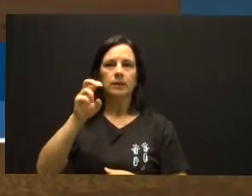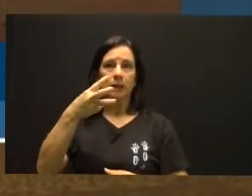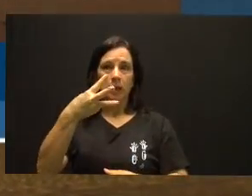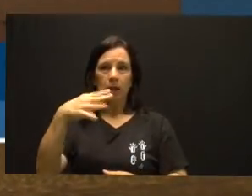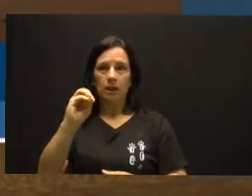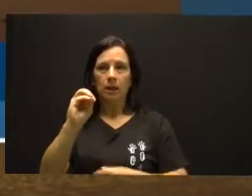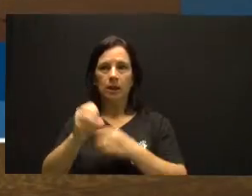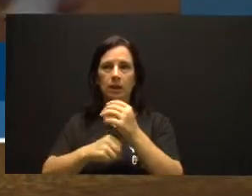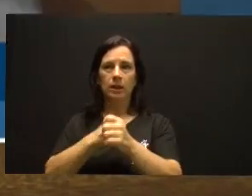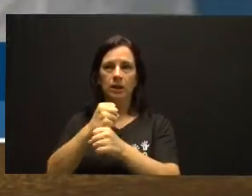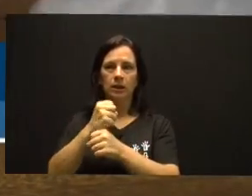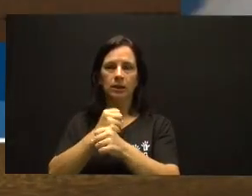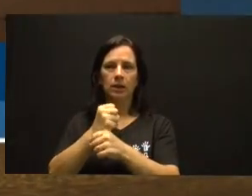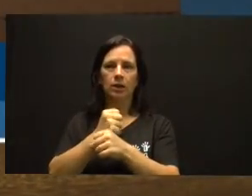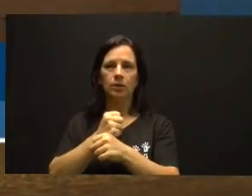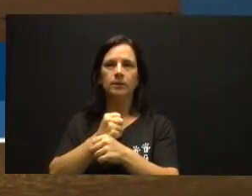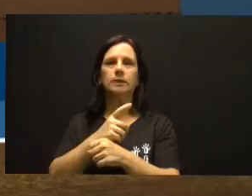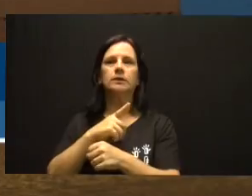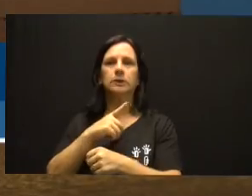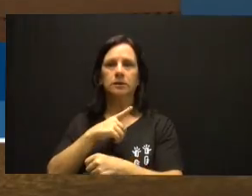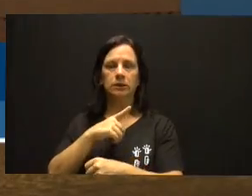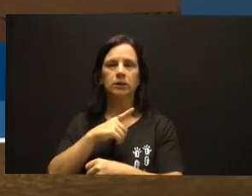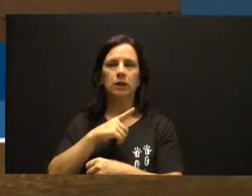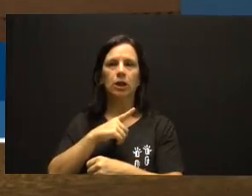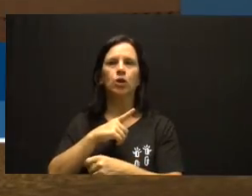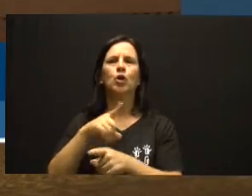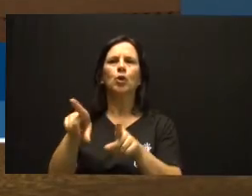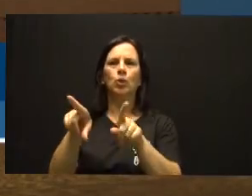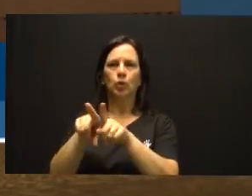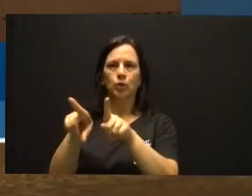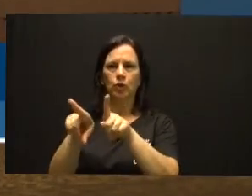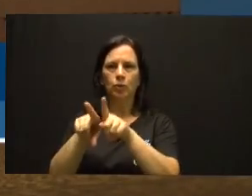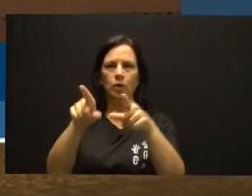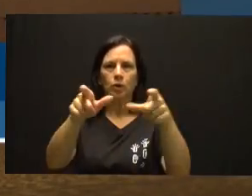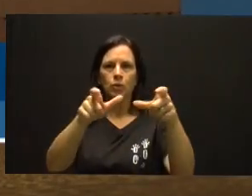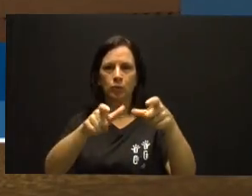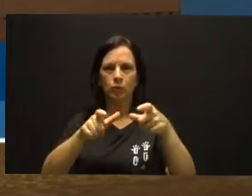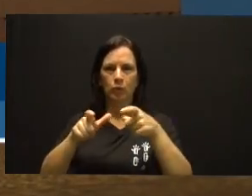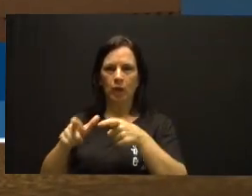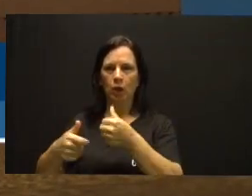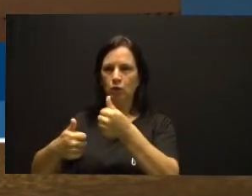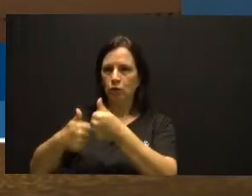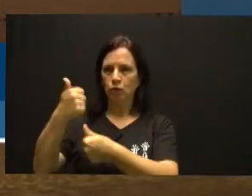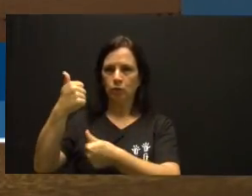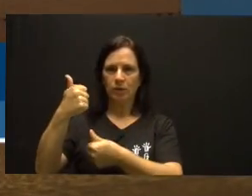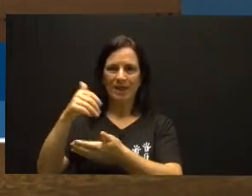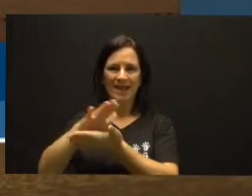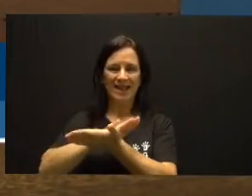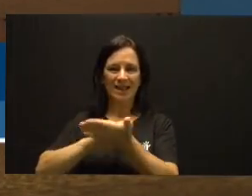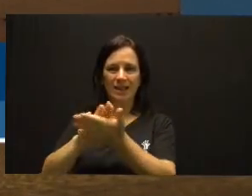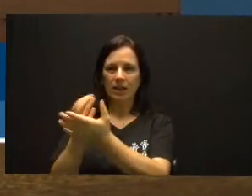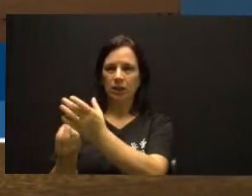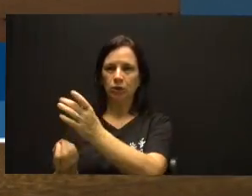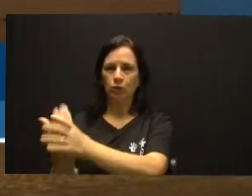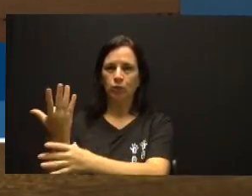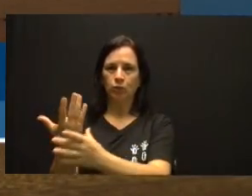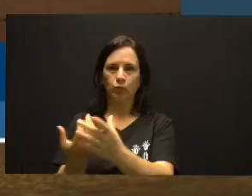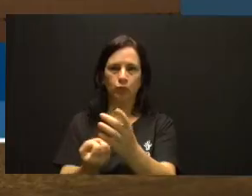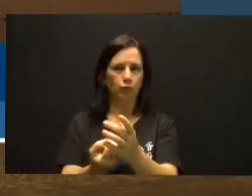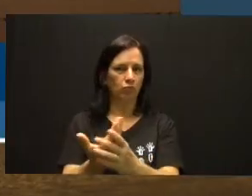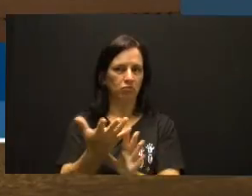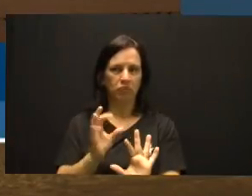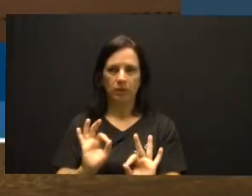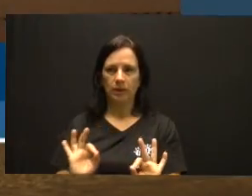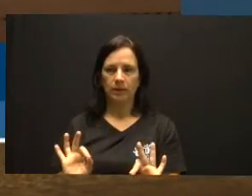30 anos que se mantém os mesmos locais de esportes. Nada foi criado, né?